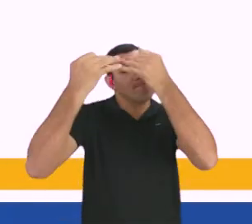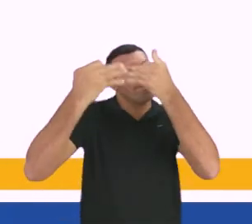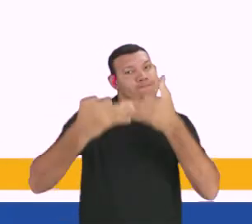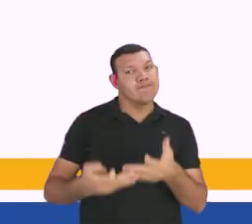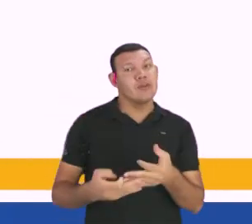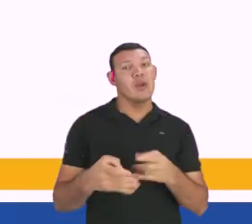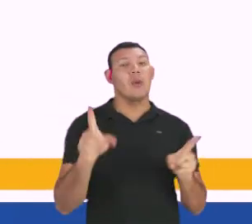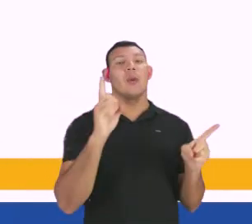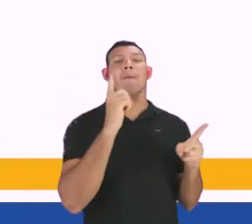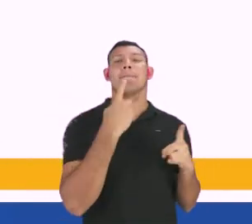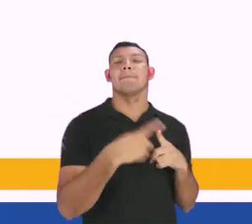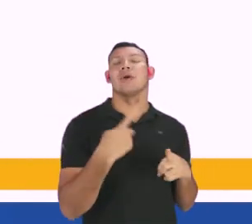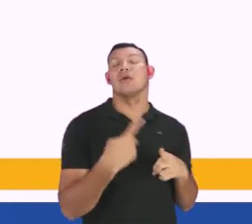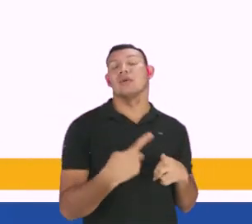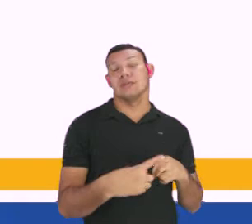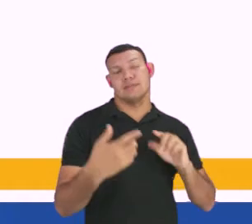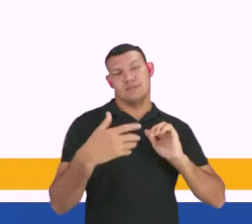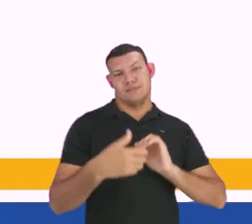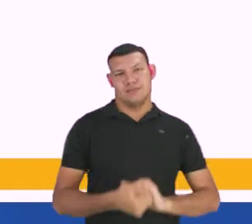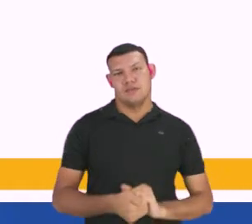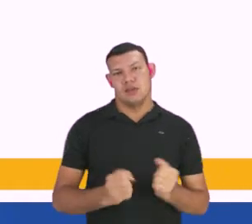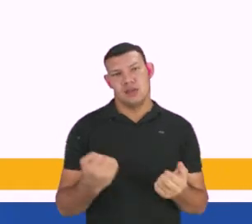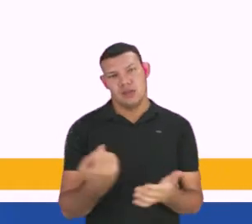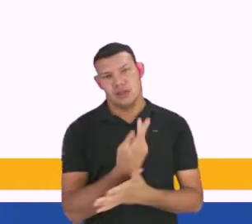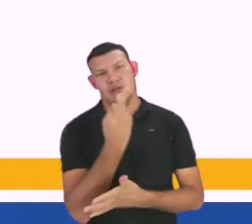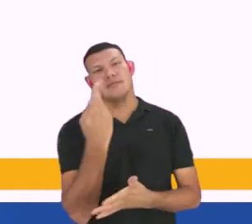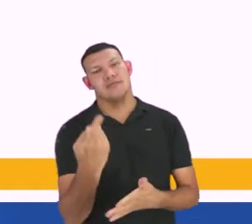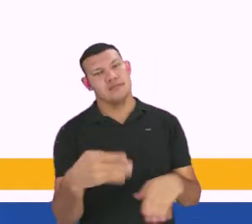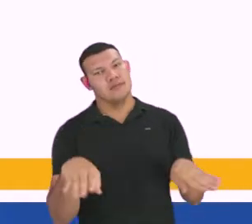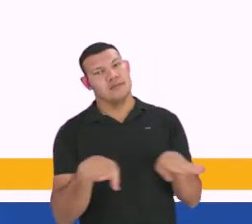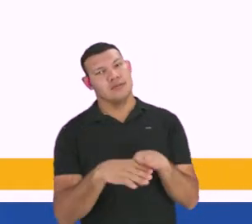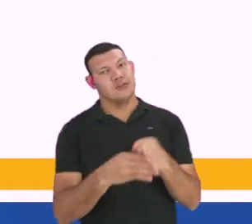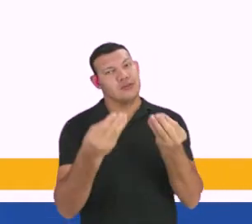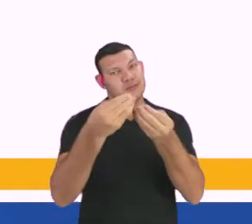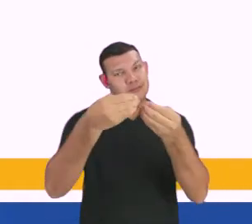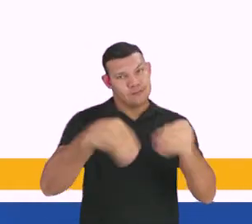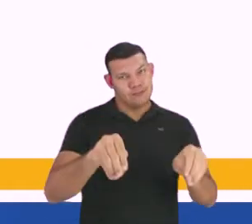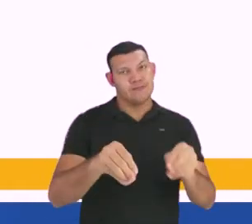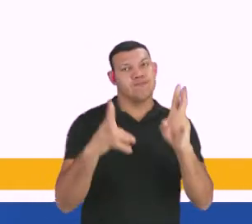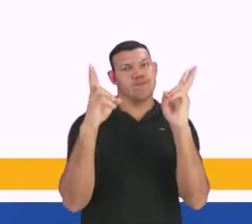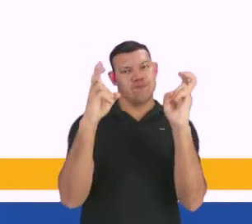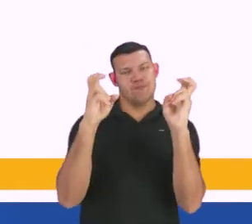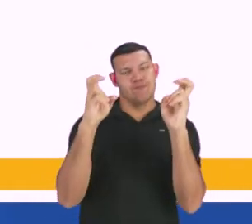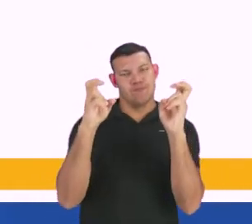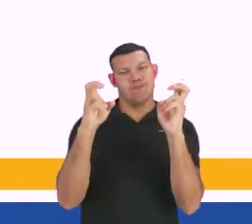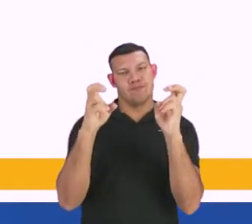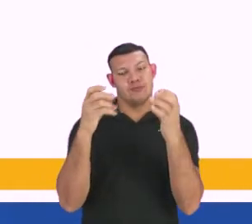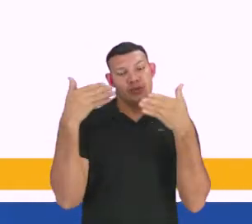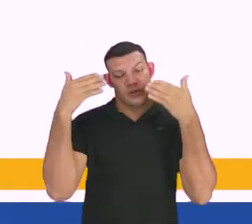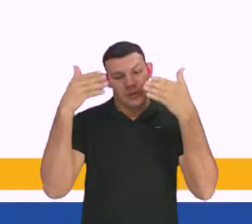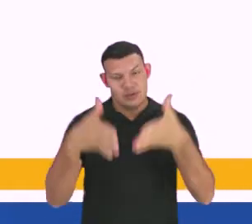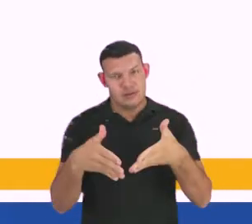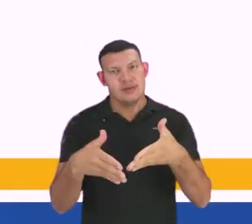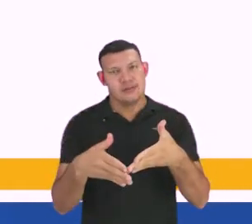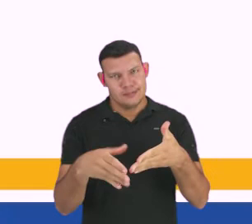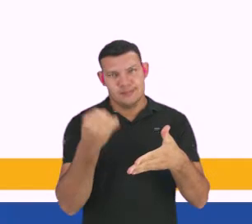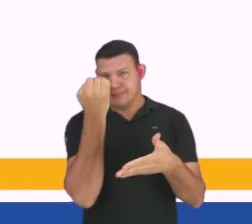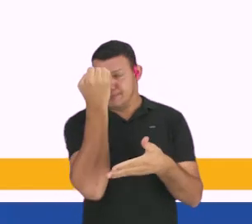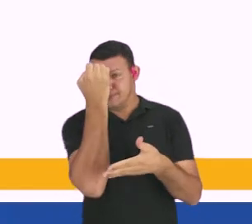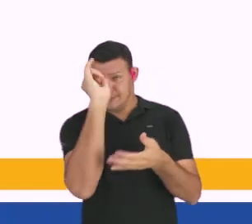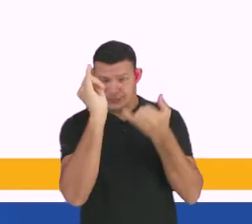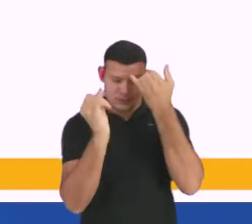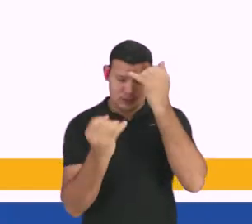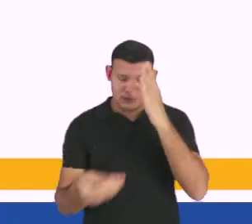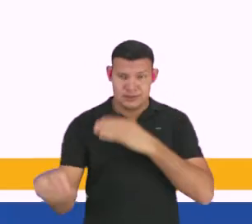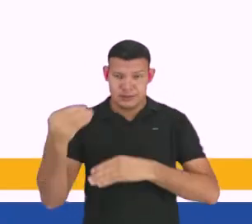os porquês, tá? E as consequências da temática em questão confirmam as ideias